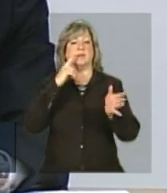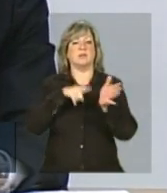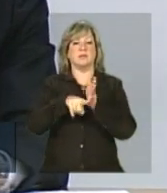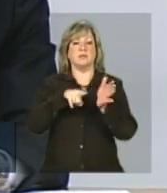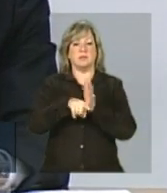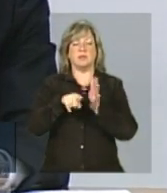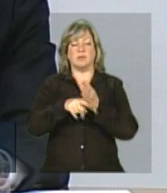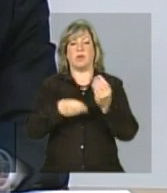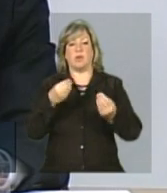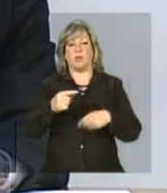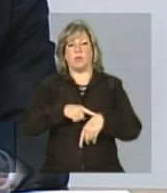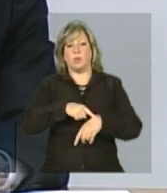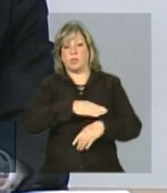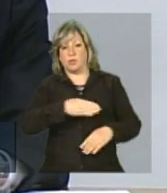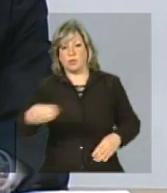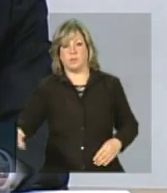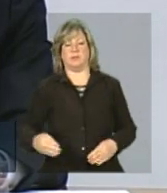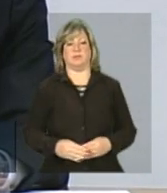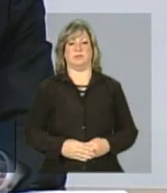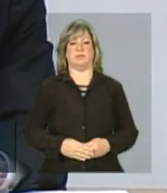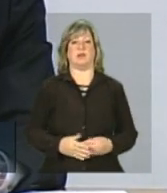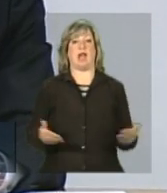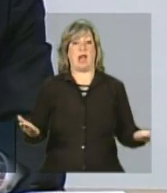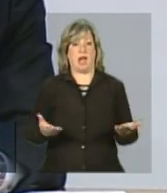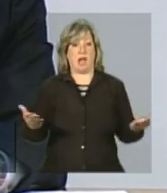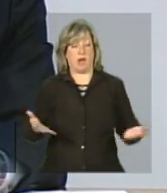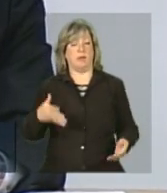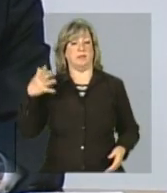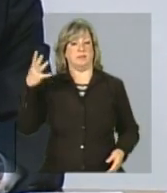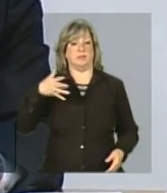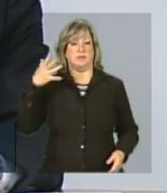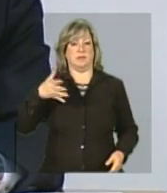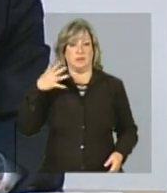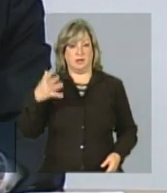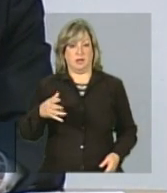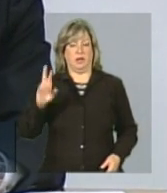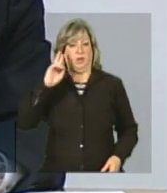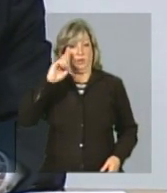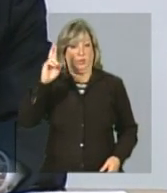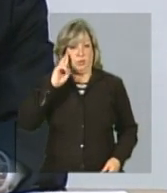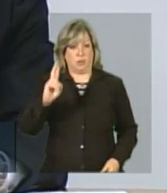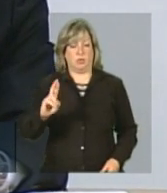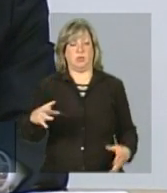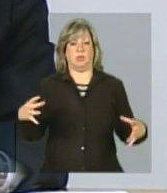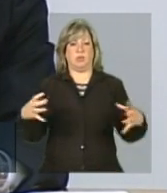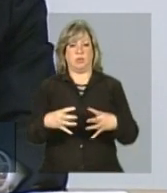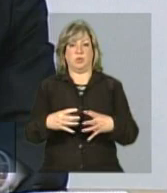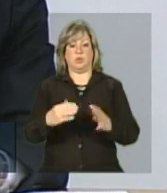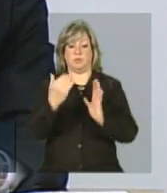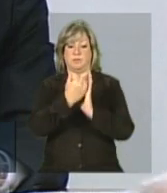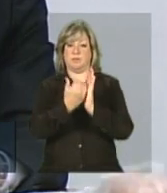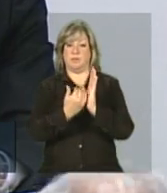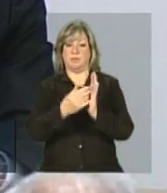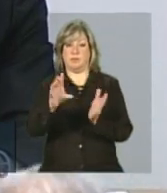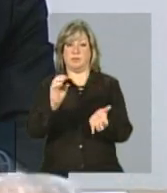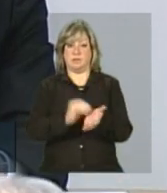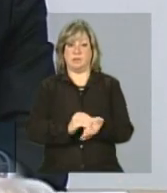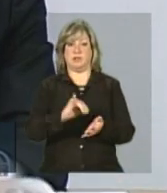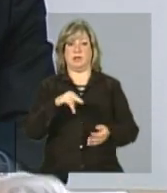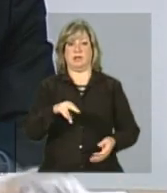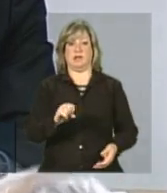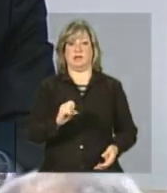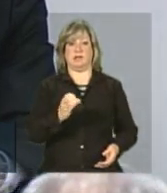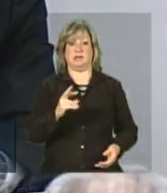prorrogação. A palavra será dada aos autores e membros das comissões, respeitada a ordem de inscrição, pelo prazo